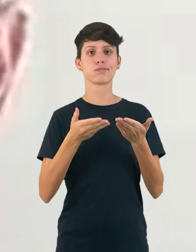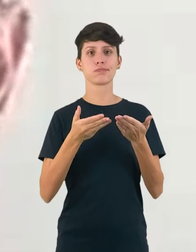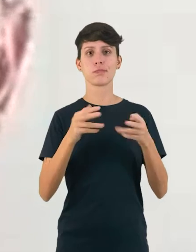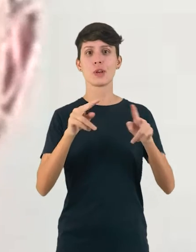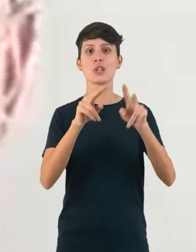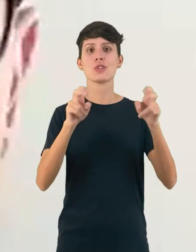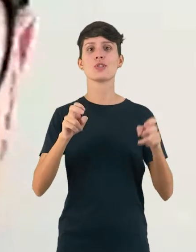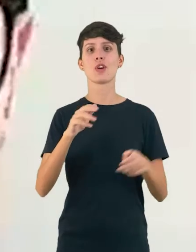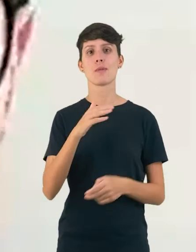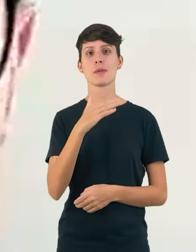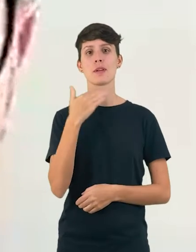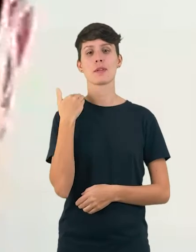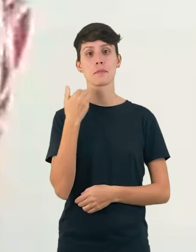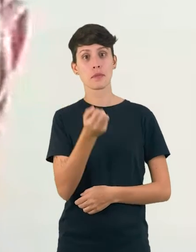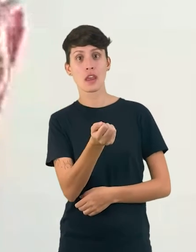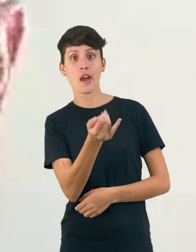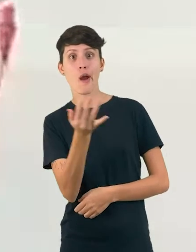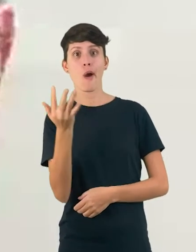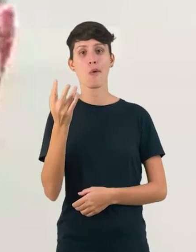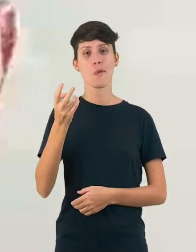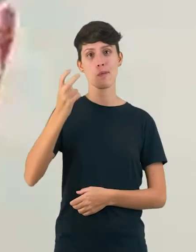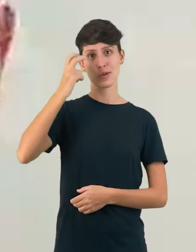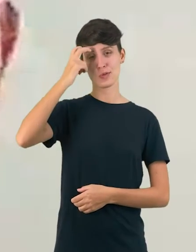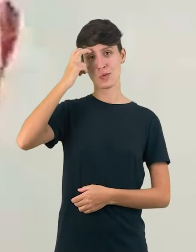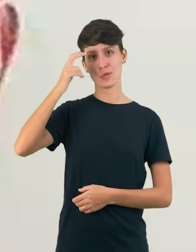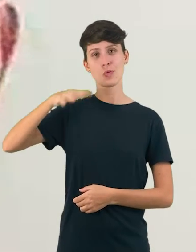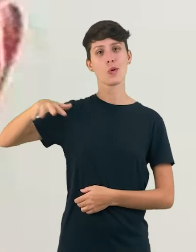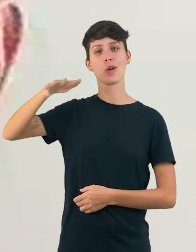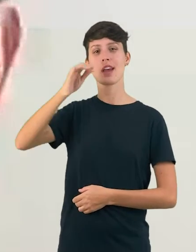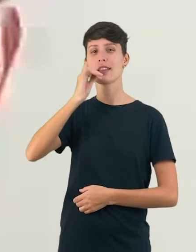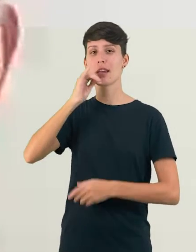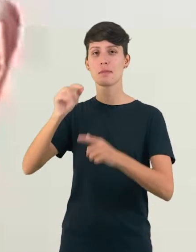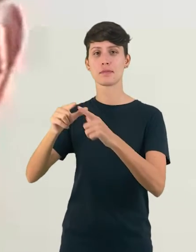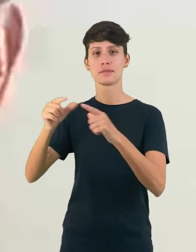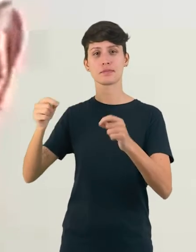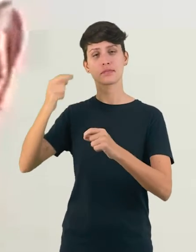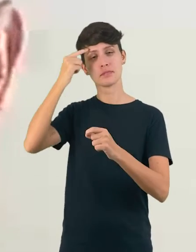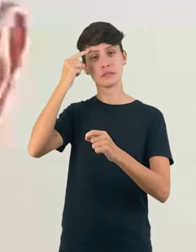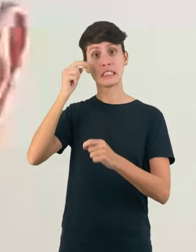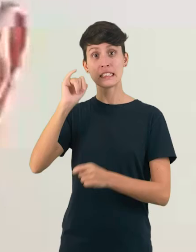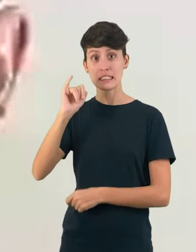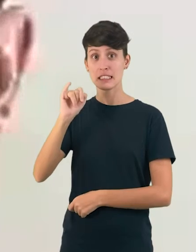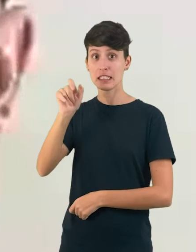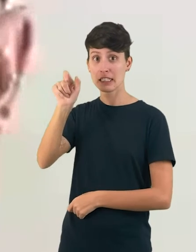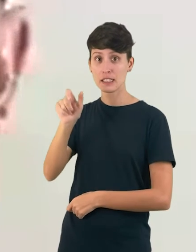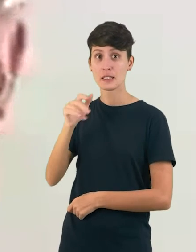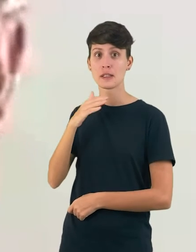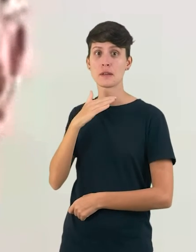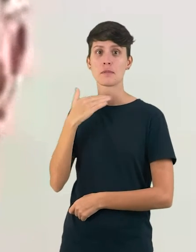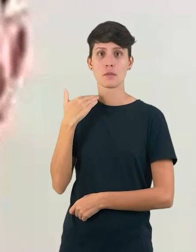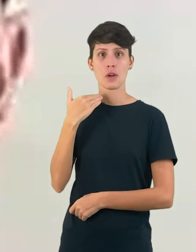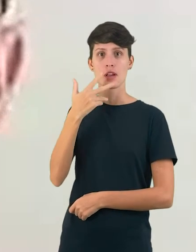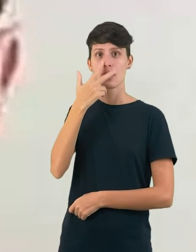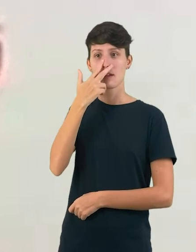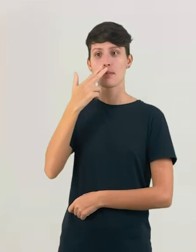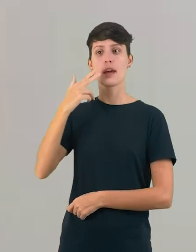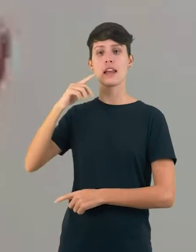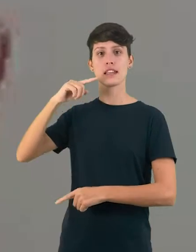própria questão do enfrentamento, né? Ao passo que algumas culturas orientais entendem um